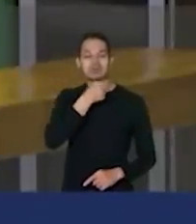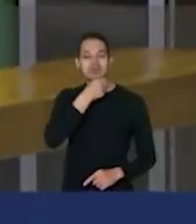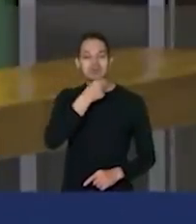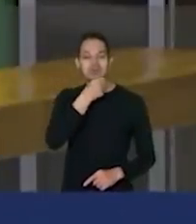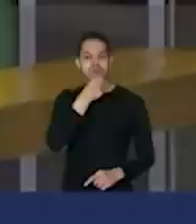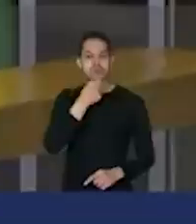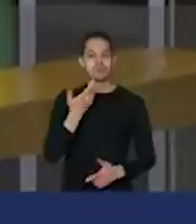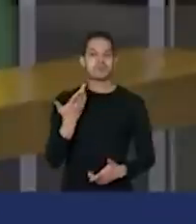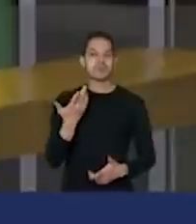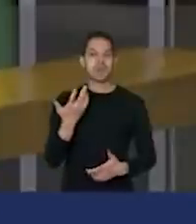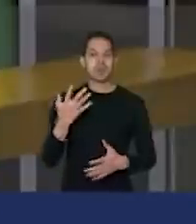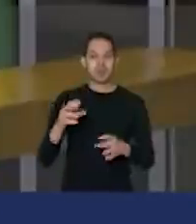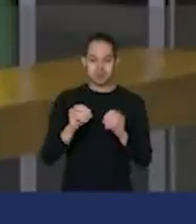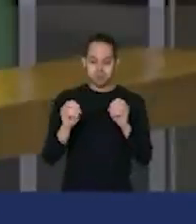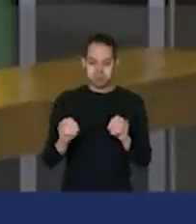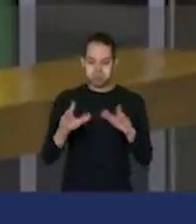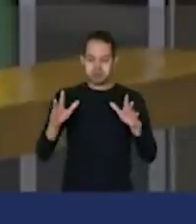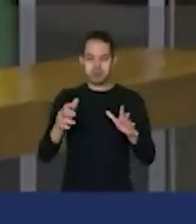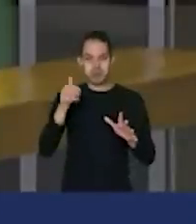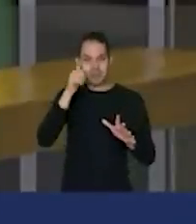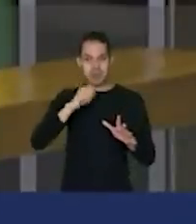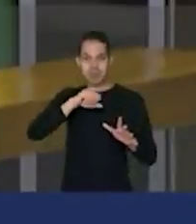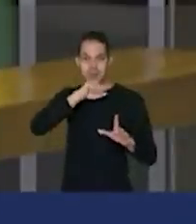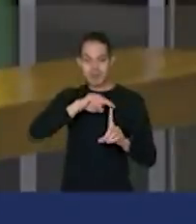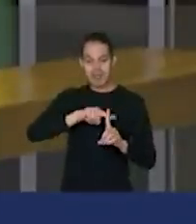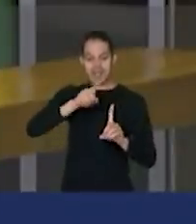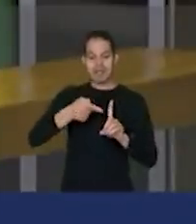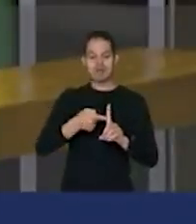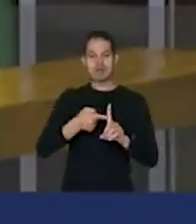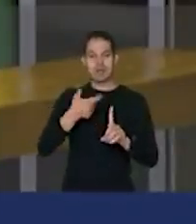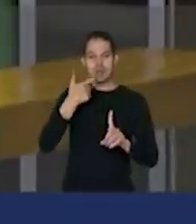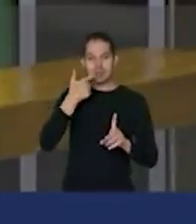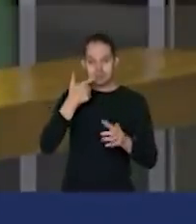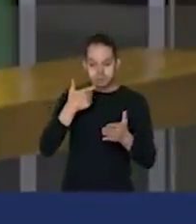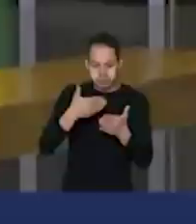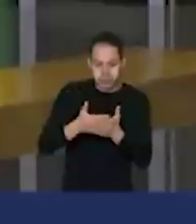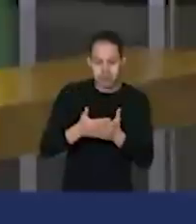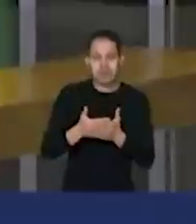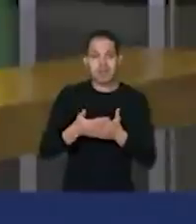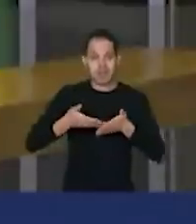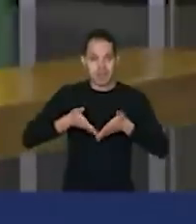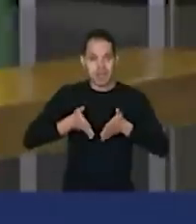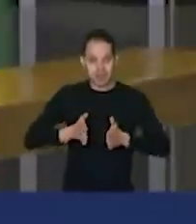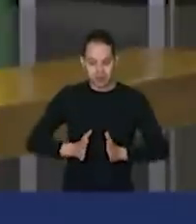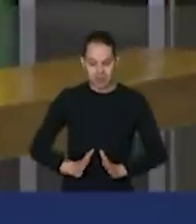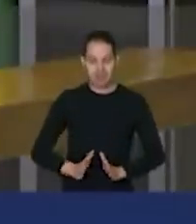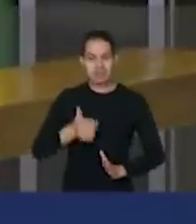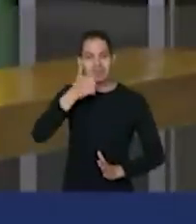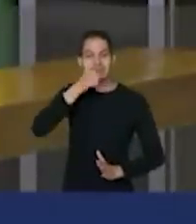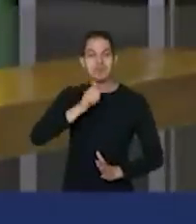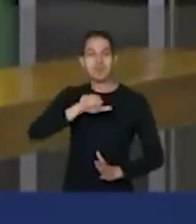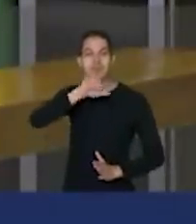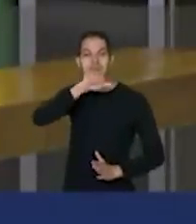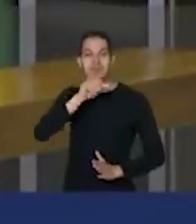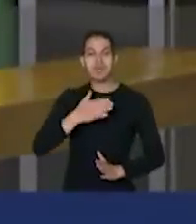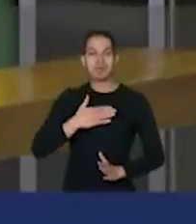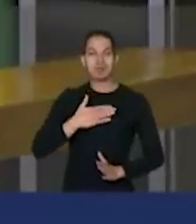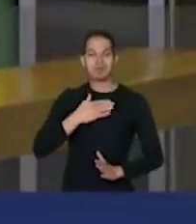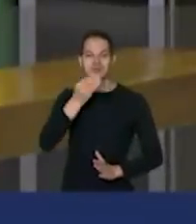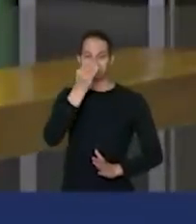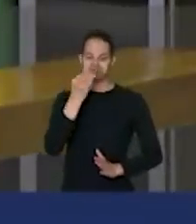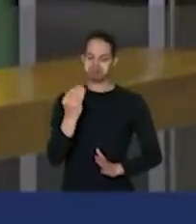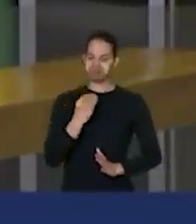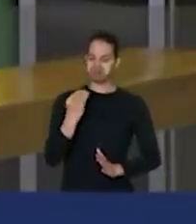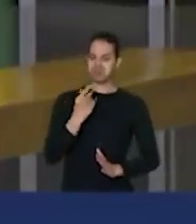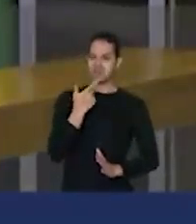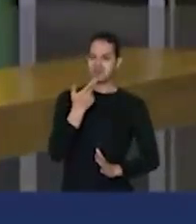esse milagre acontecesse e em poucos meses e eu nasci quando nasci minha mãe até me rejeitou falou que